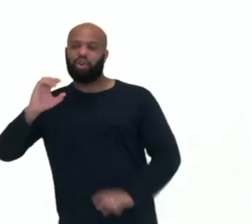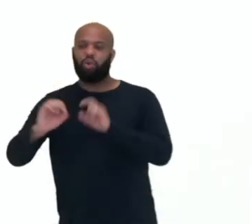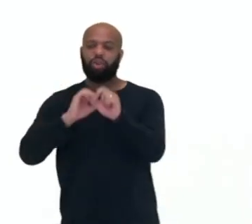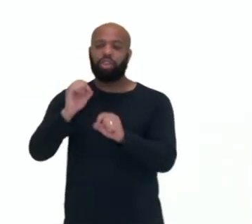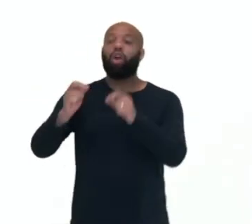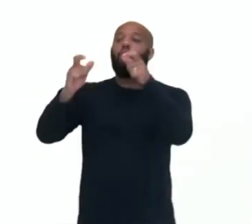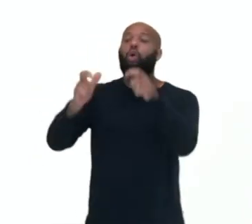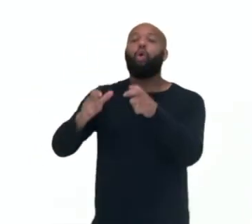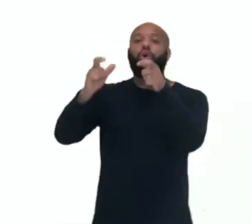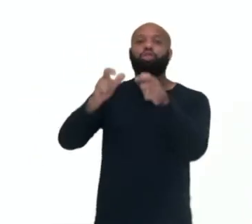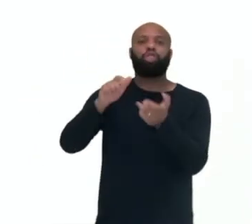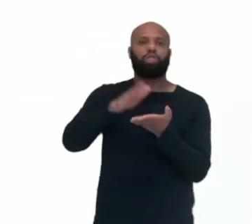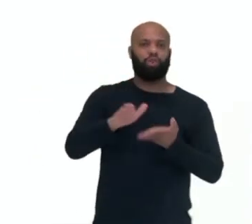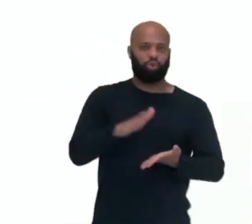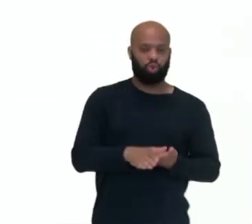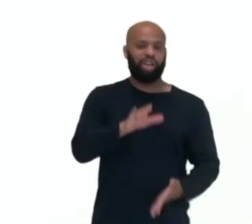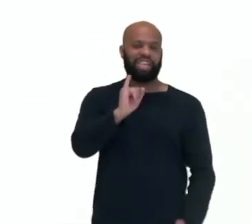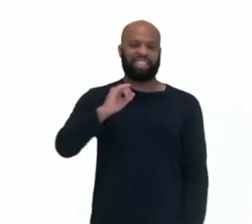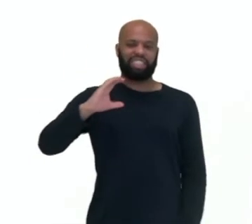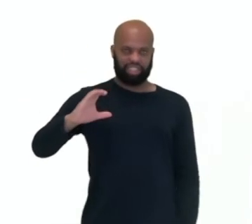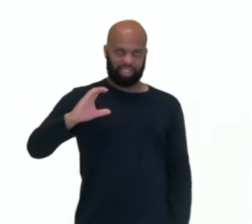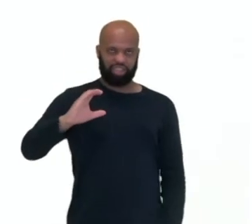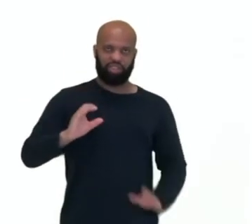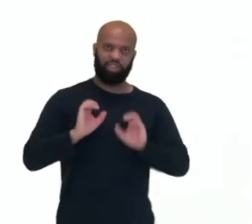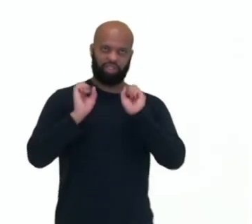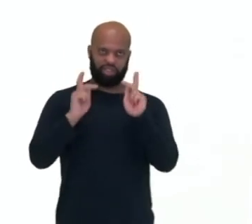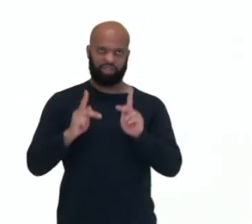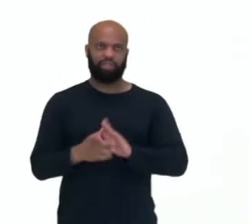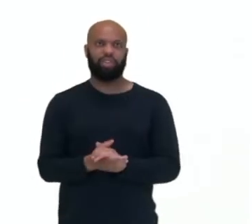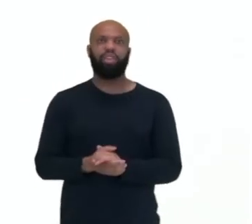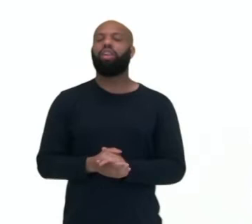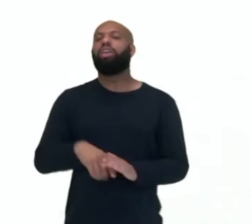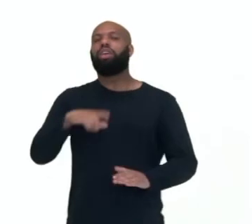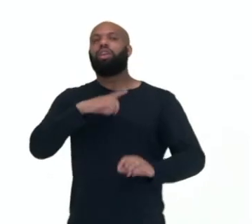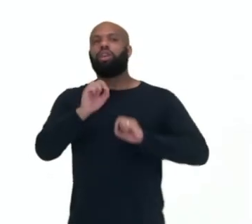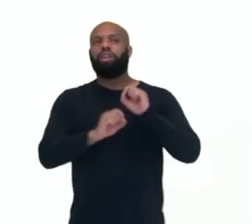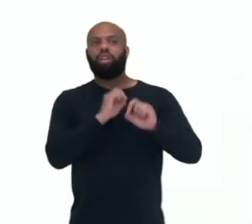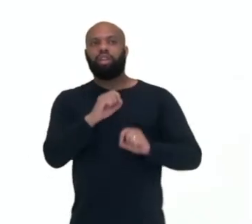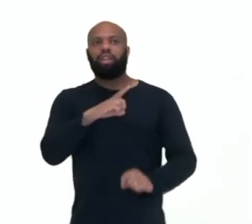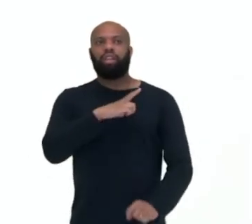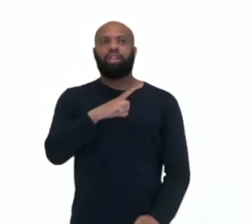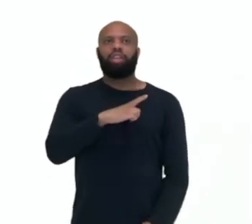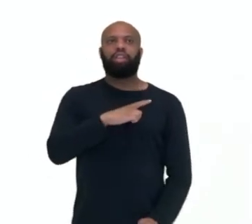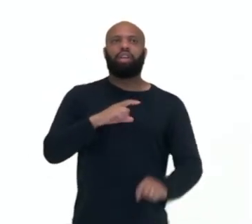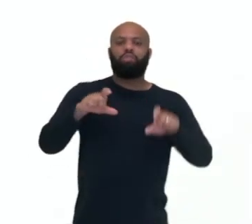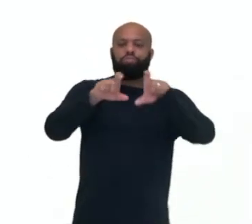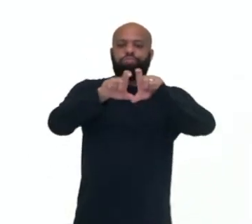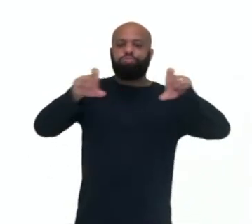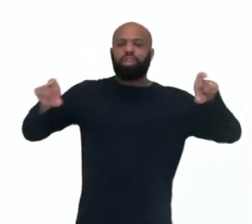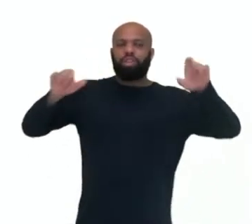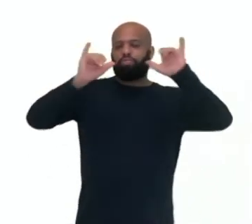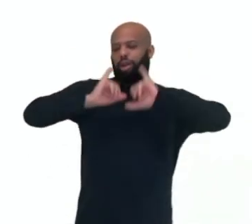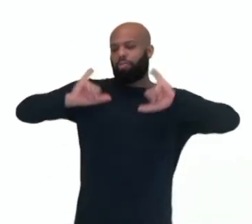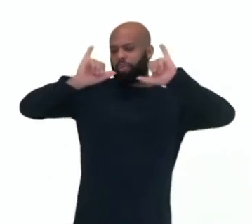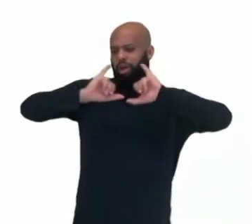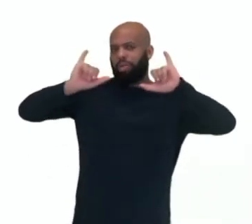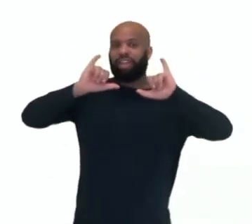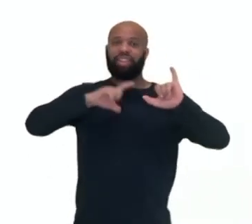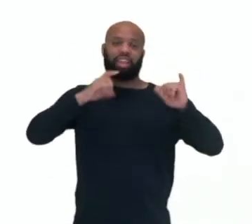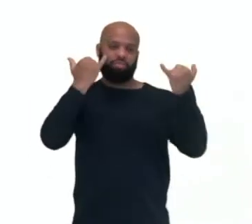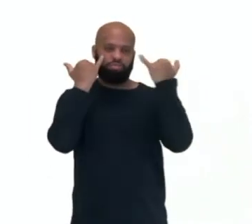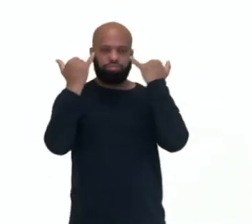a concessionária de luz, que no caso é a Copel. 3. Quadro de mensagens, que fala informações